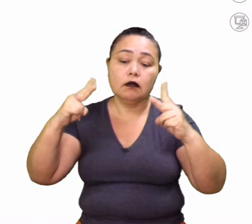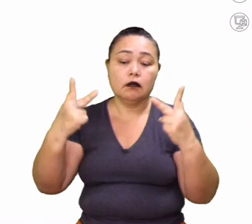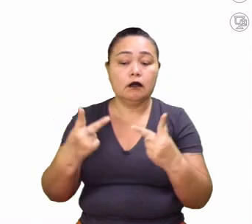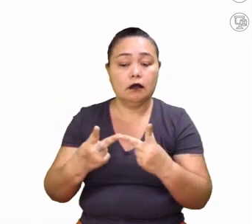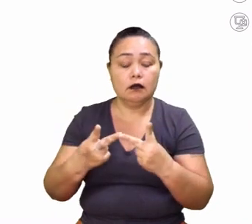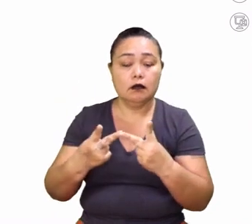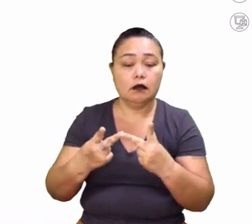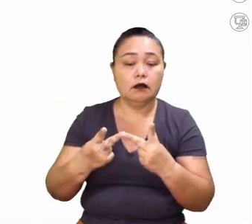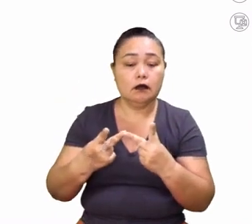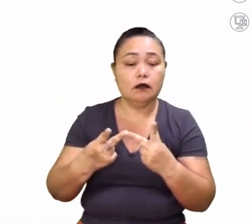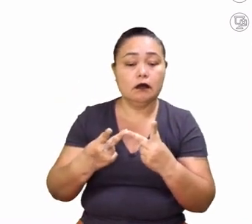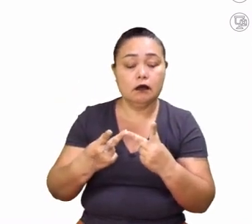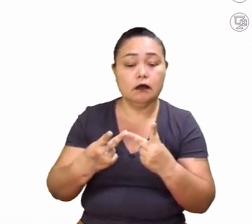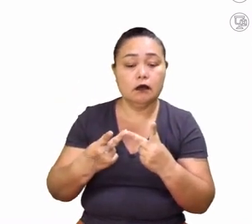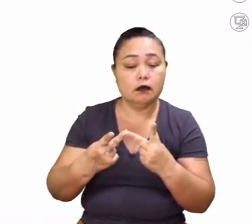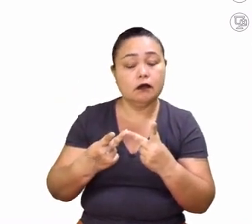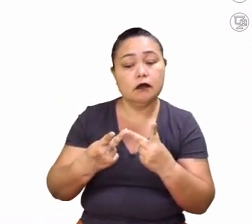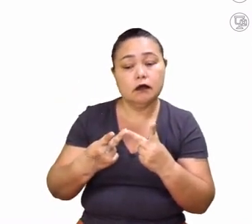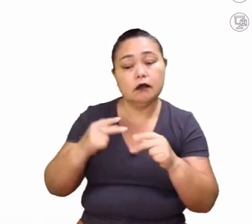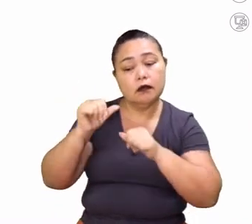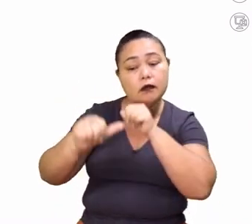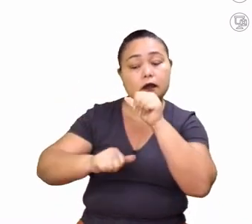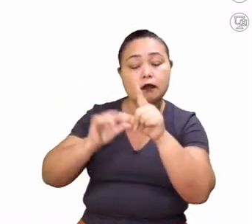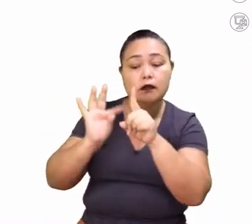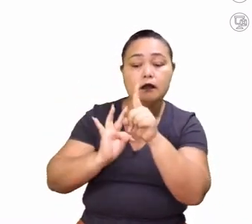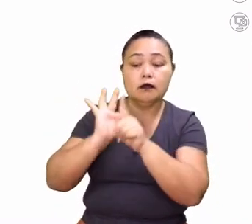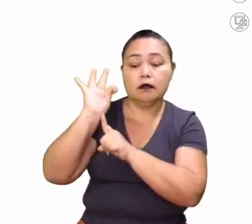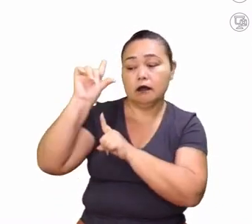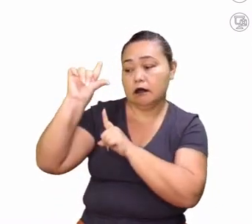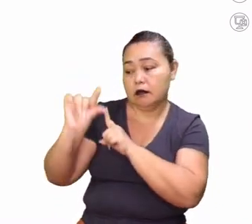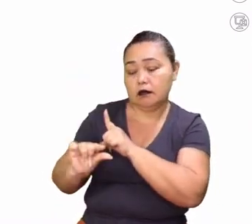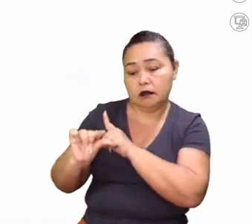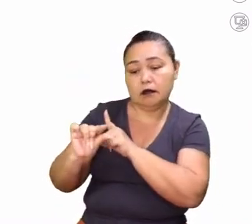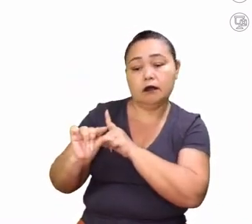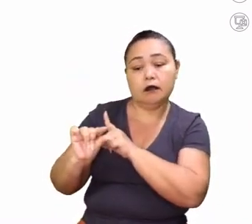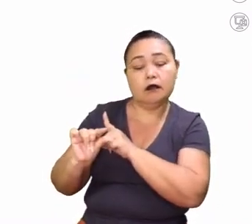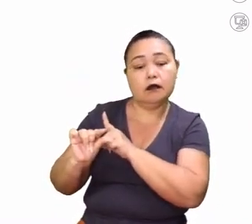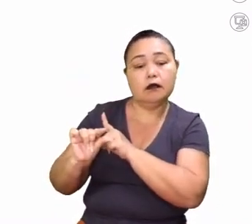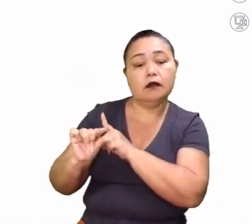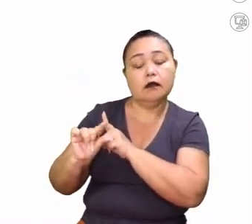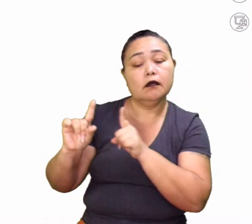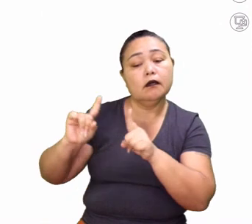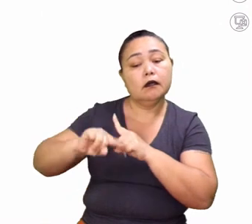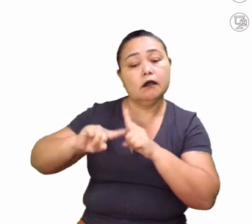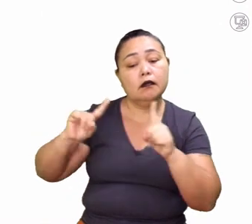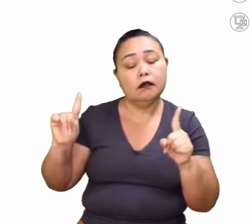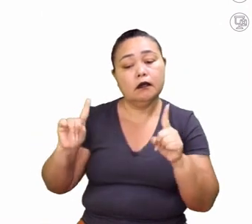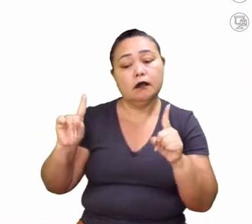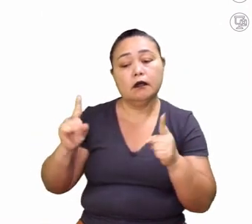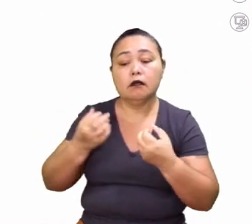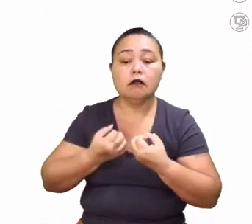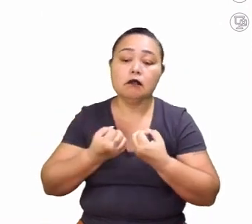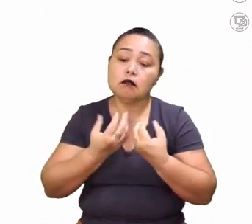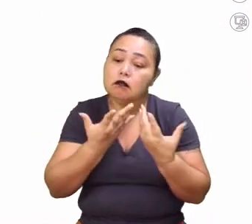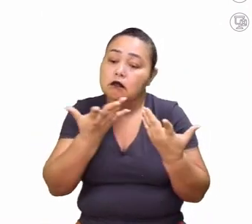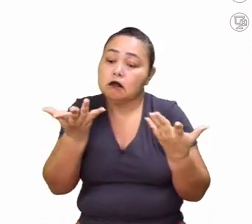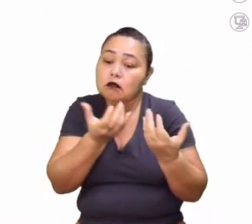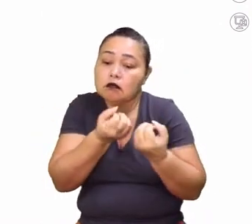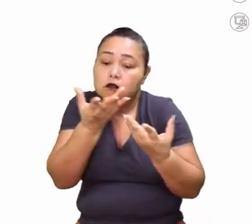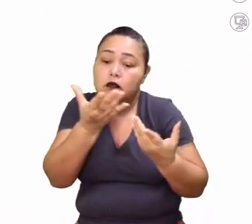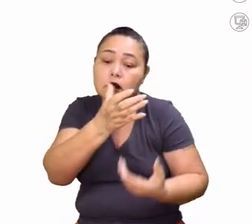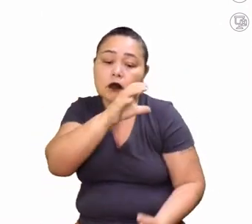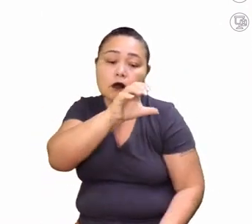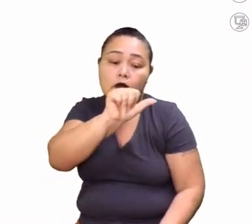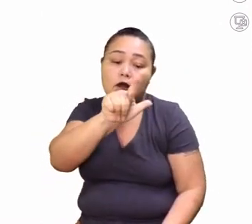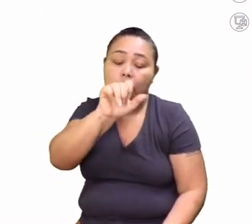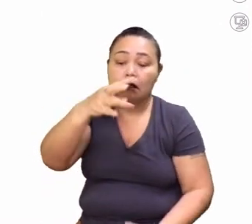aumentou o volume e mudou a temperatura diminuindo a temperatura mas não liberamos calor calor continua